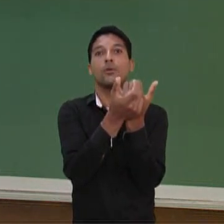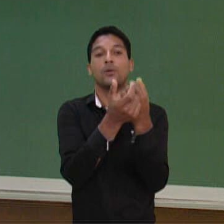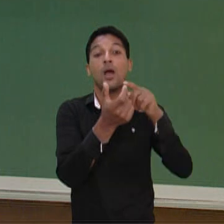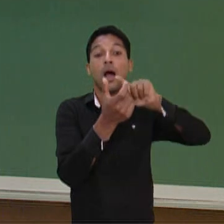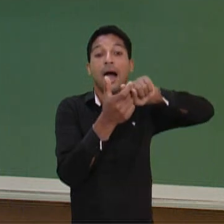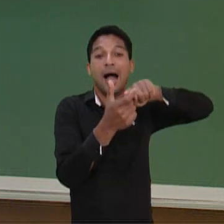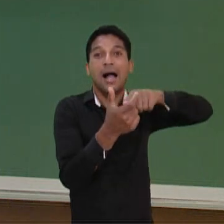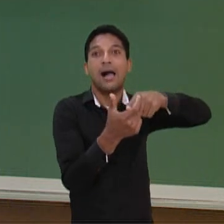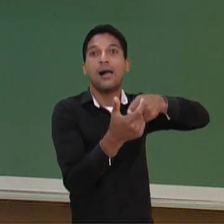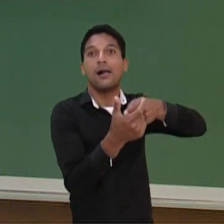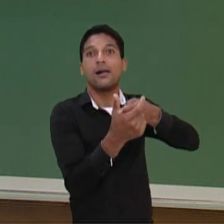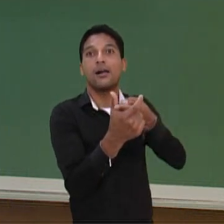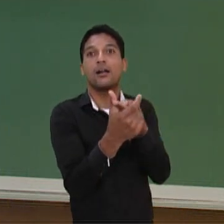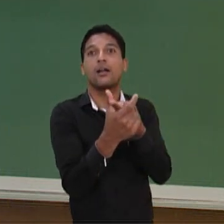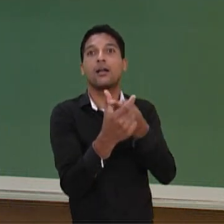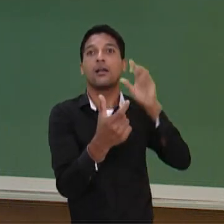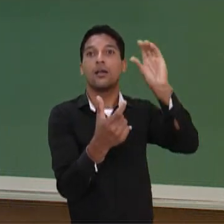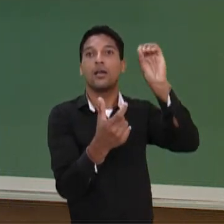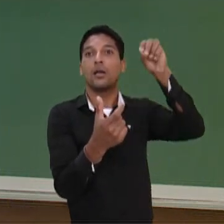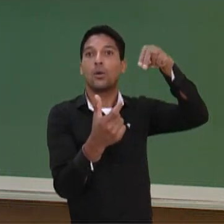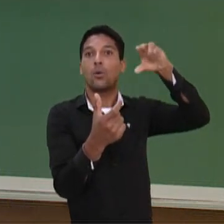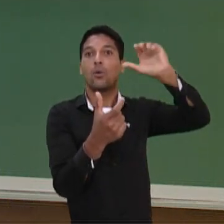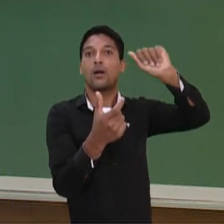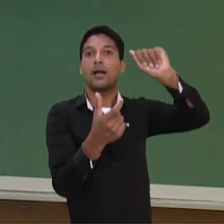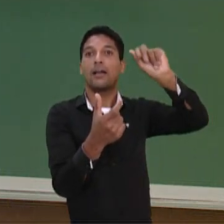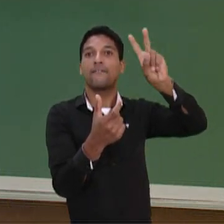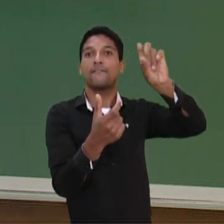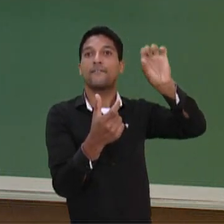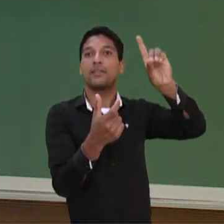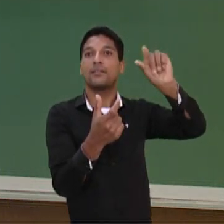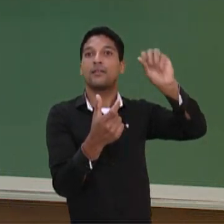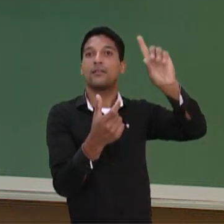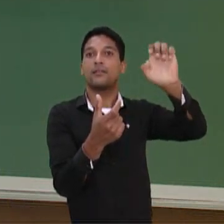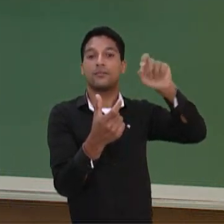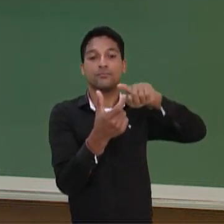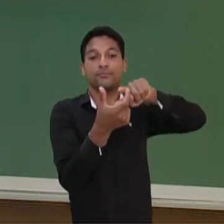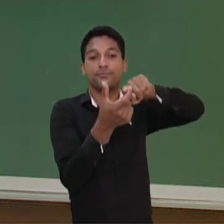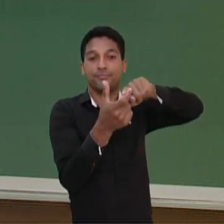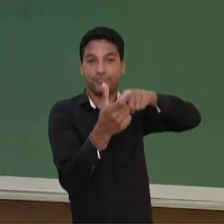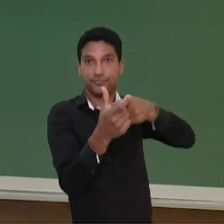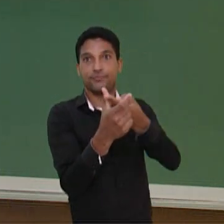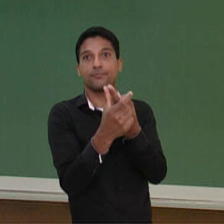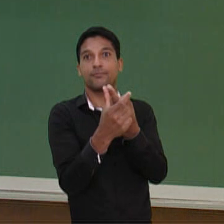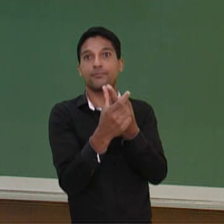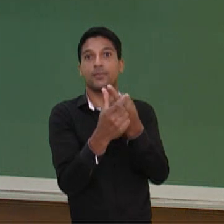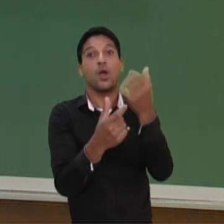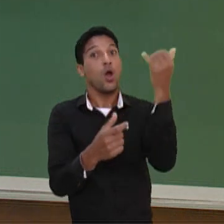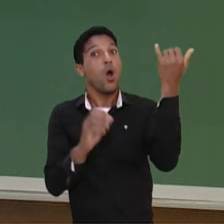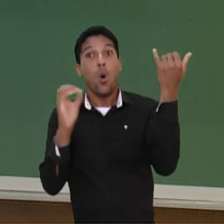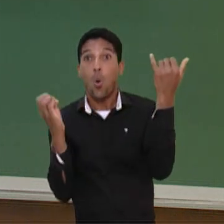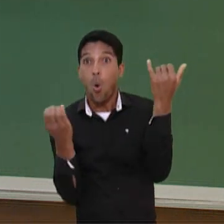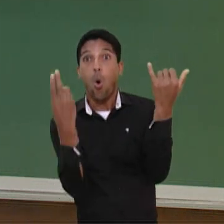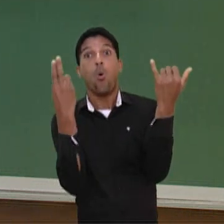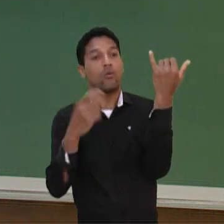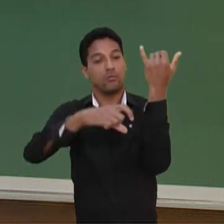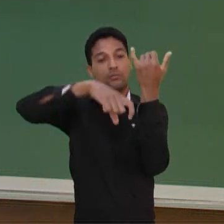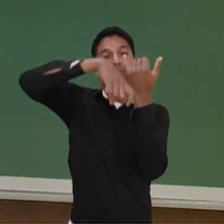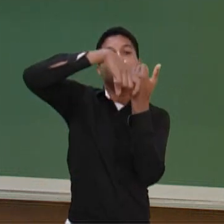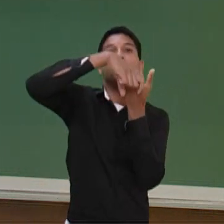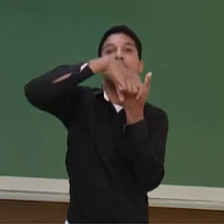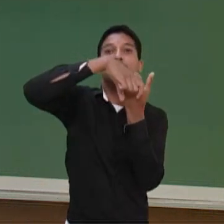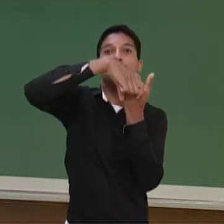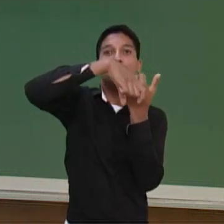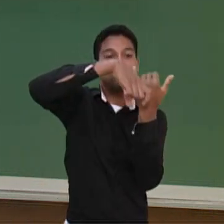o interior da curva, essa parte aqui, né? O interior da curva. Ou ele pode ser voltado para baixo. Então, o interior